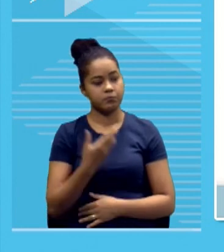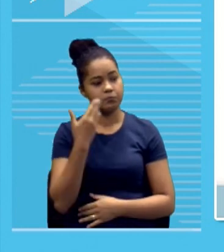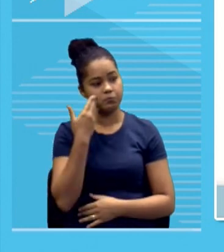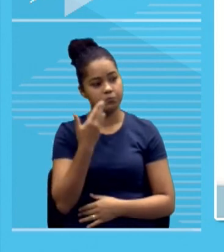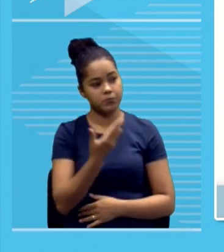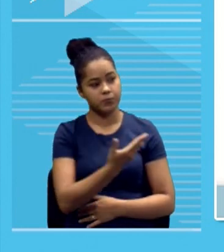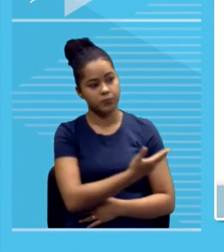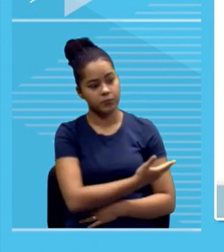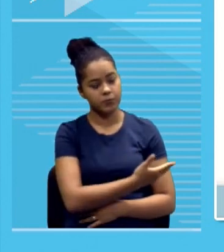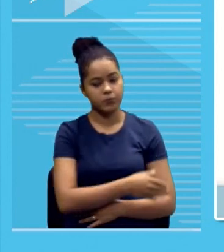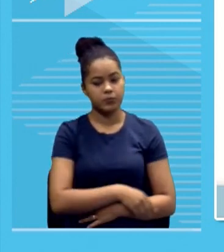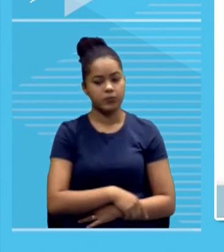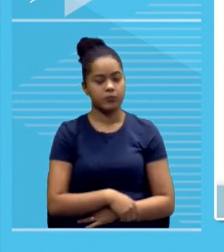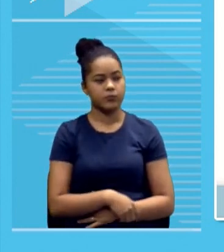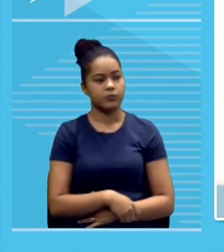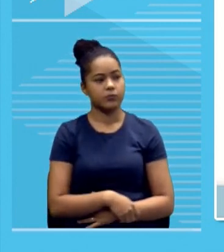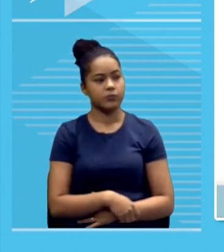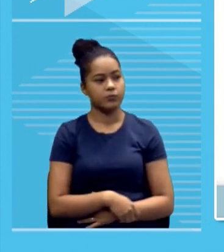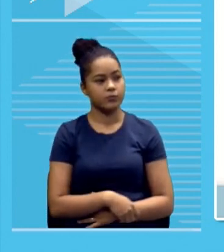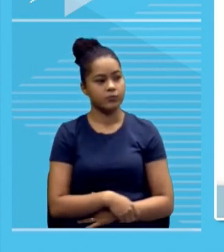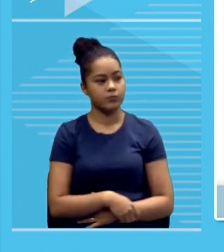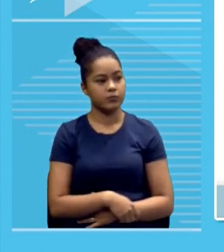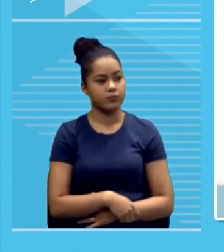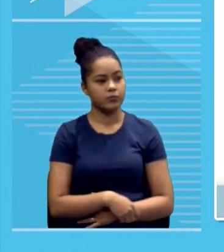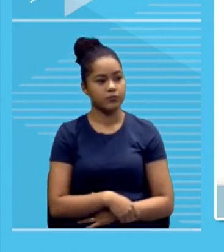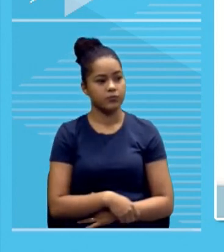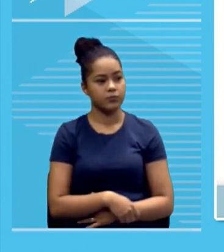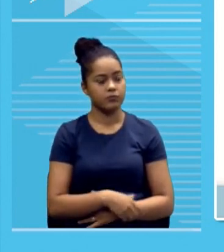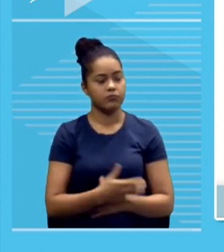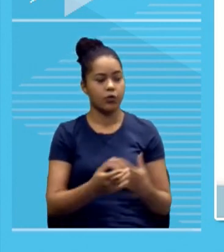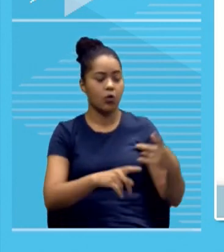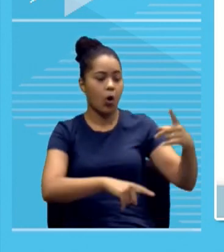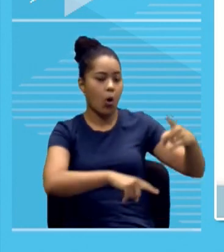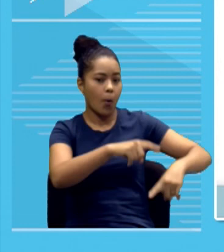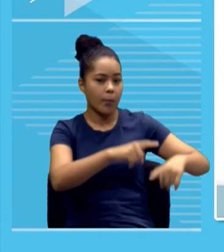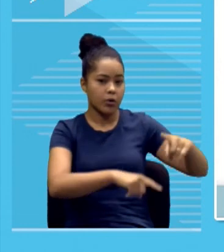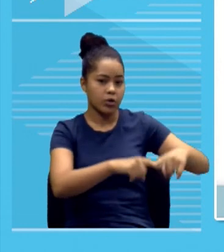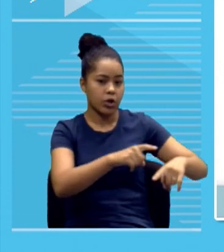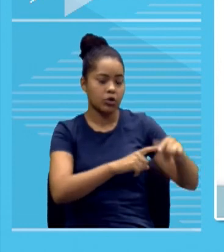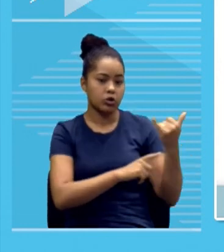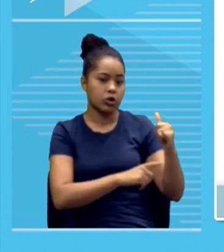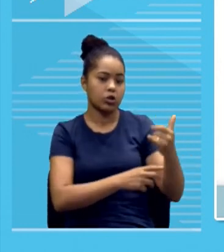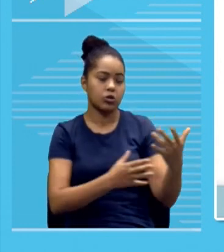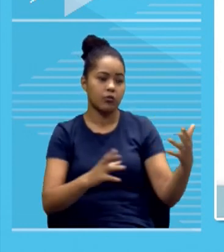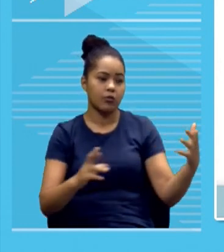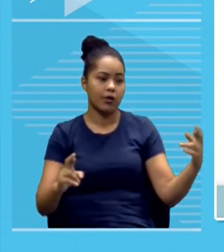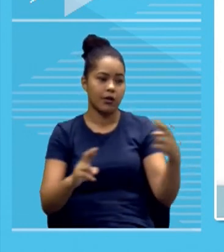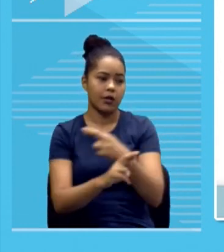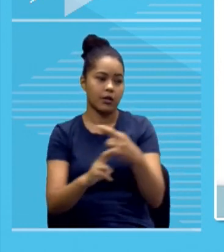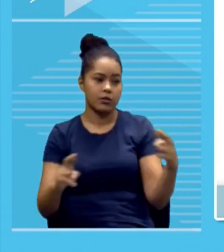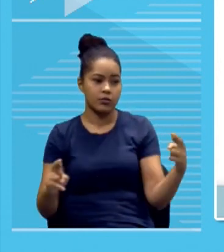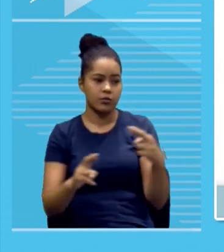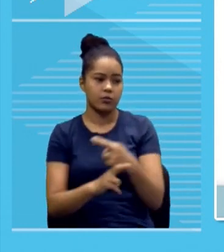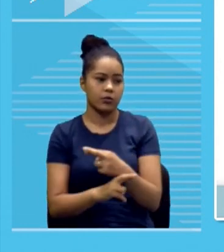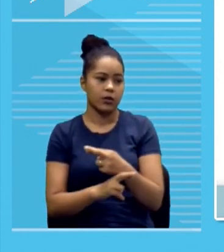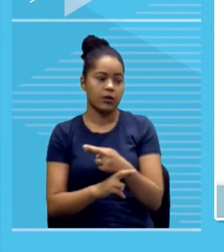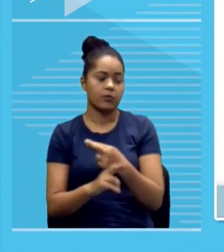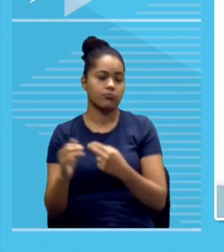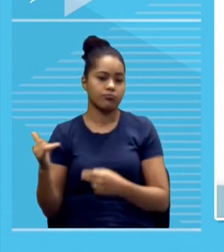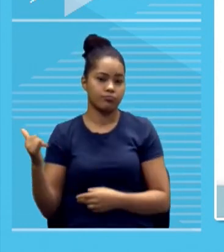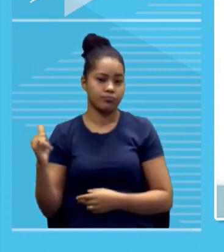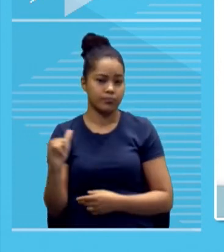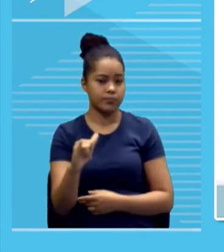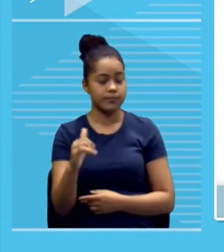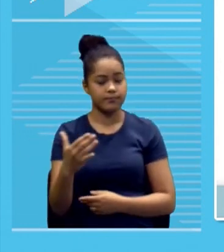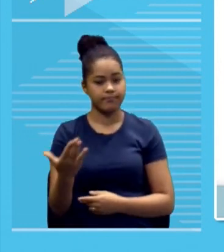seguinte. A associação de eletrodomésticos e das lâmpadas na figura a seguir é do tipo, olha, você